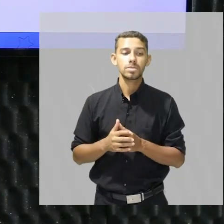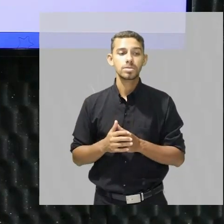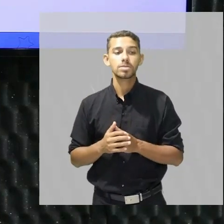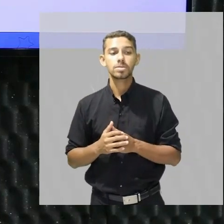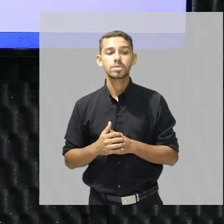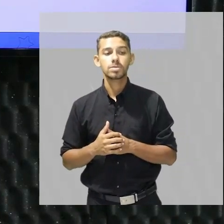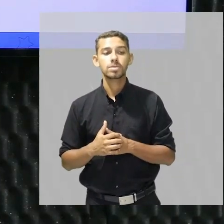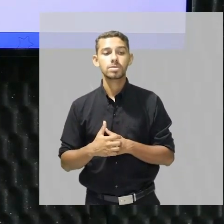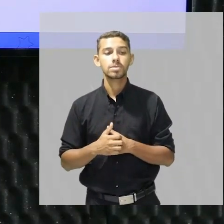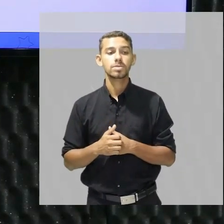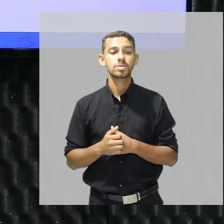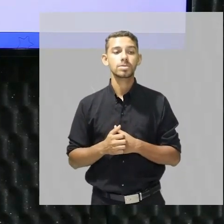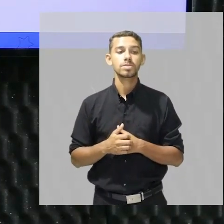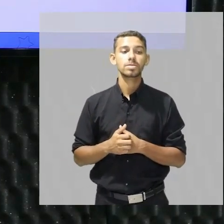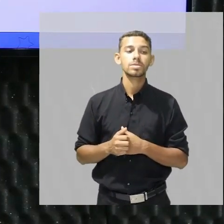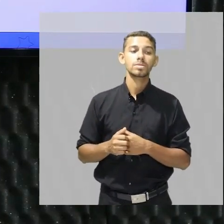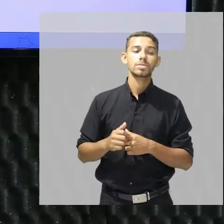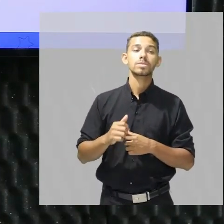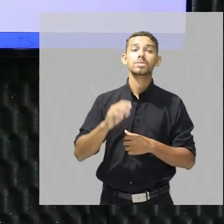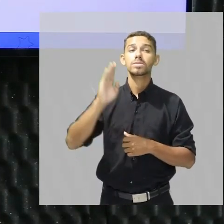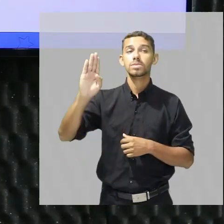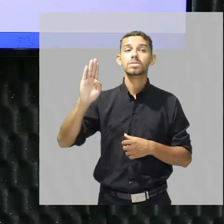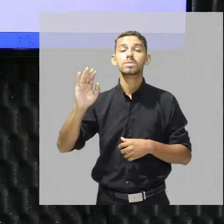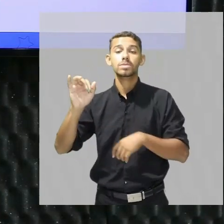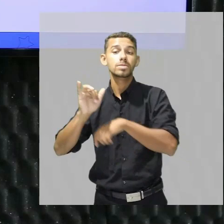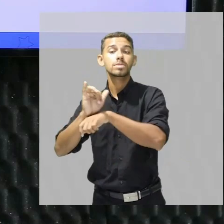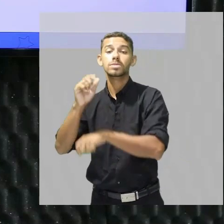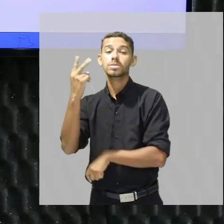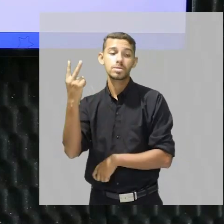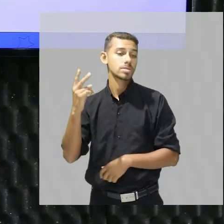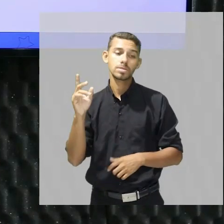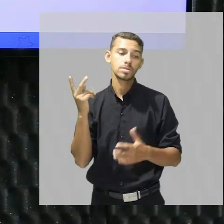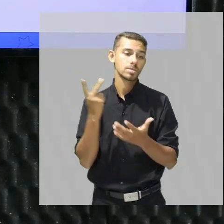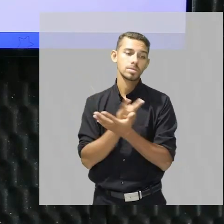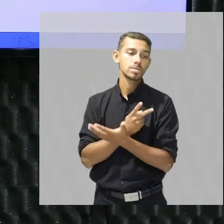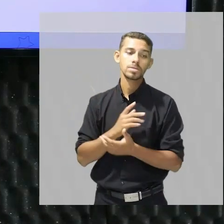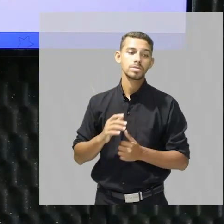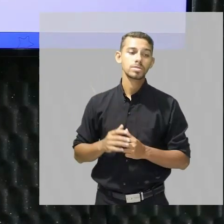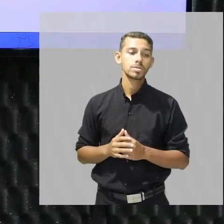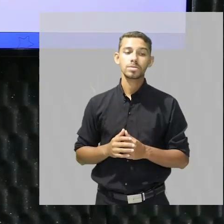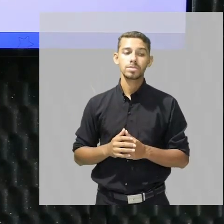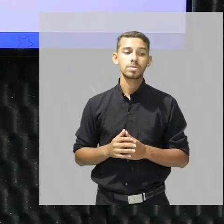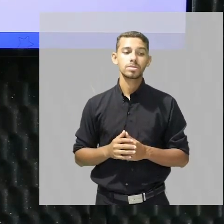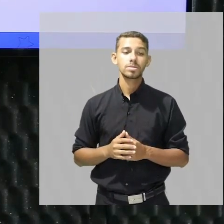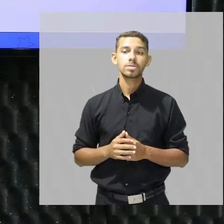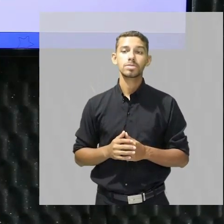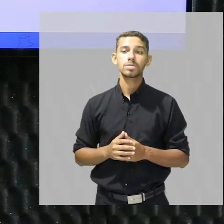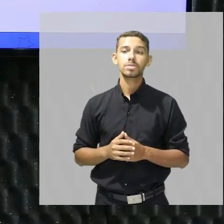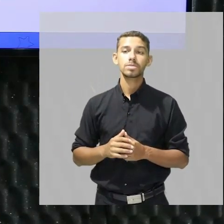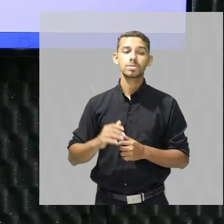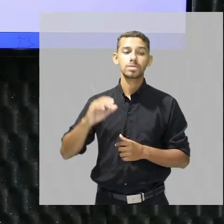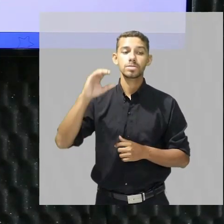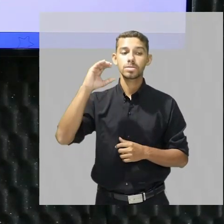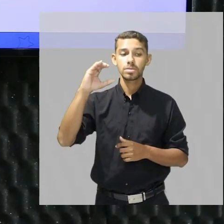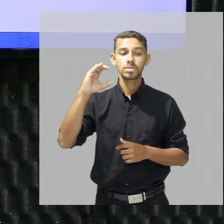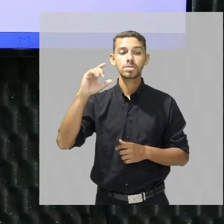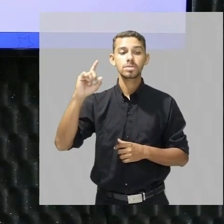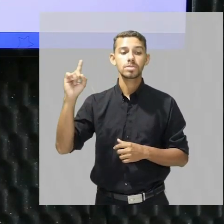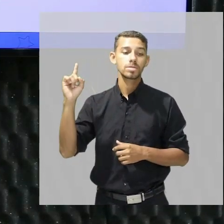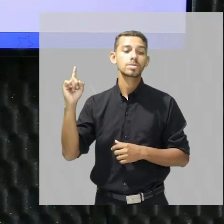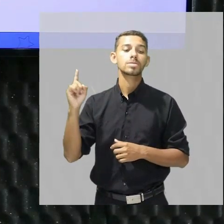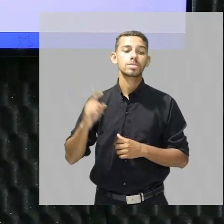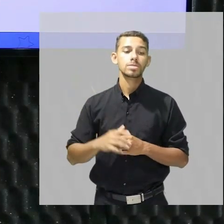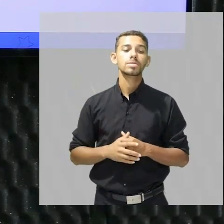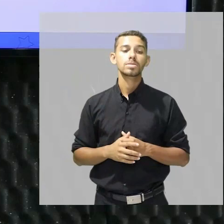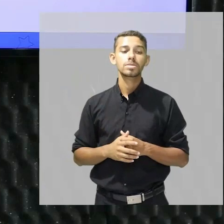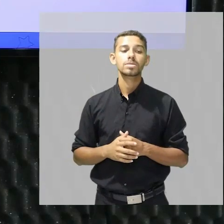tá? A letra B está dizendo que a estratégia 2, não. Eu já vou passar direto para a gente não perder tempo. A letra C diz que a